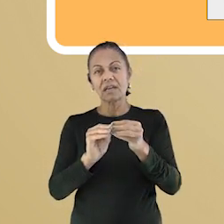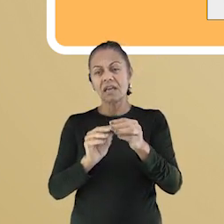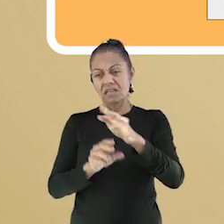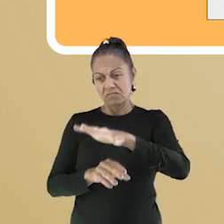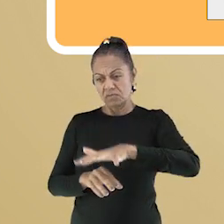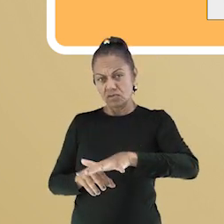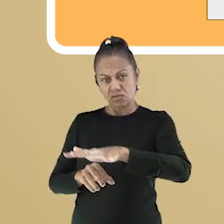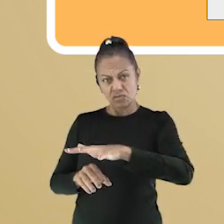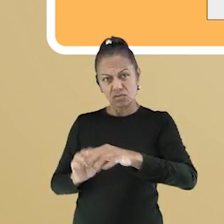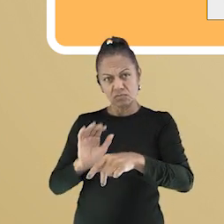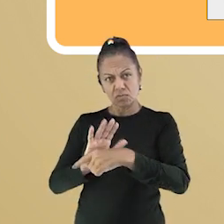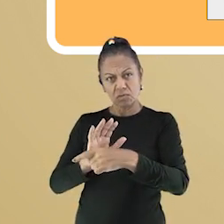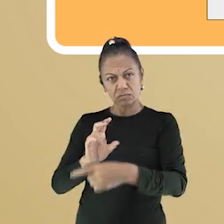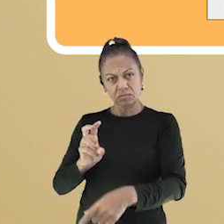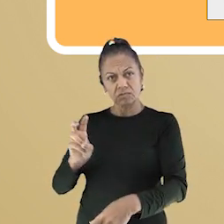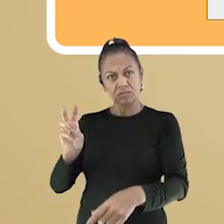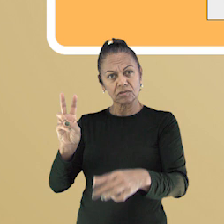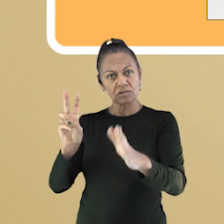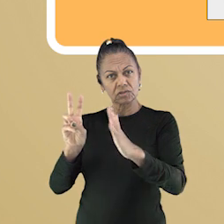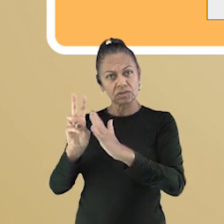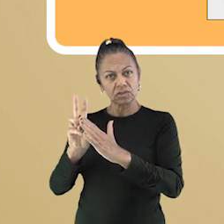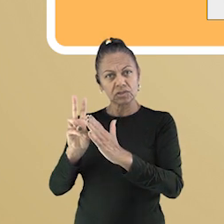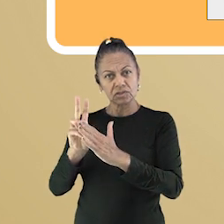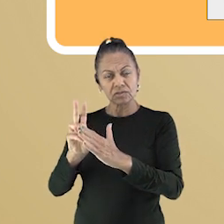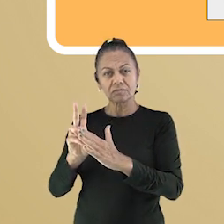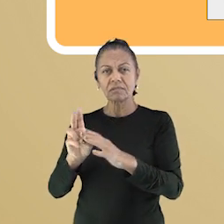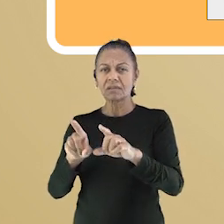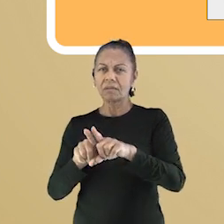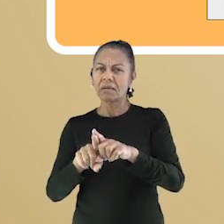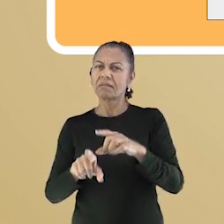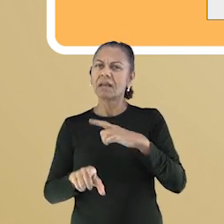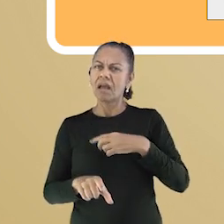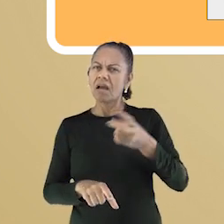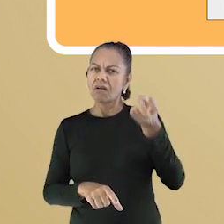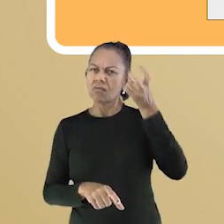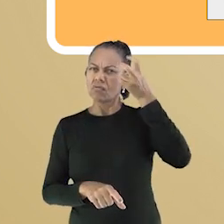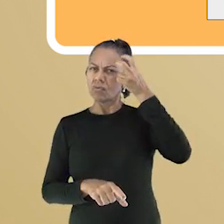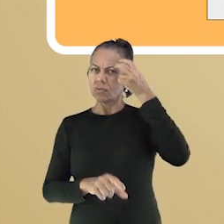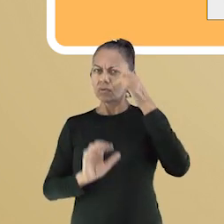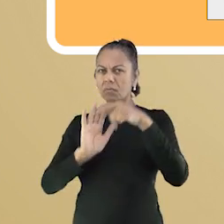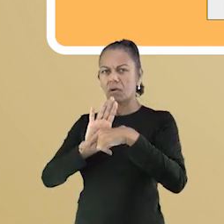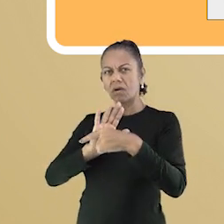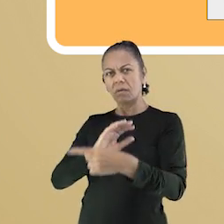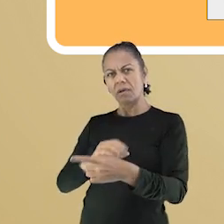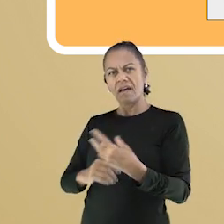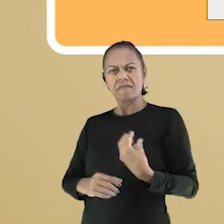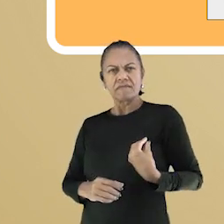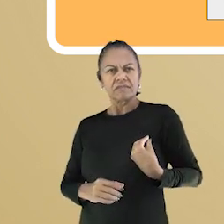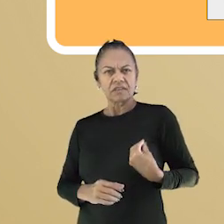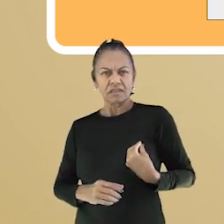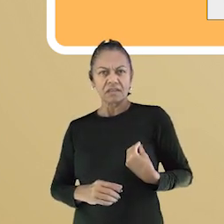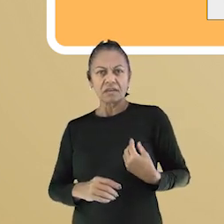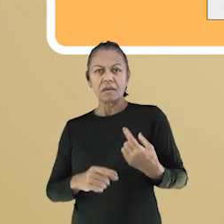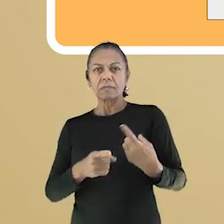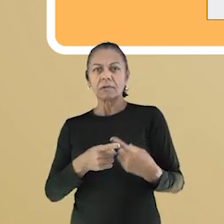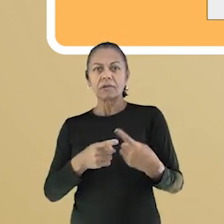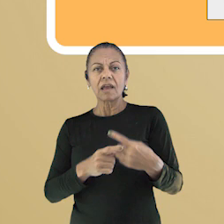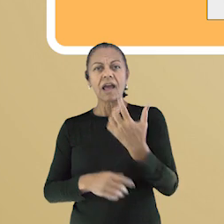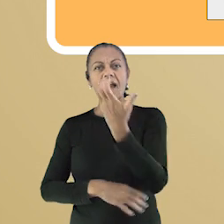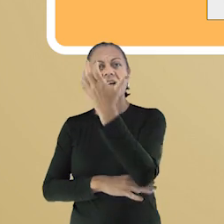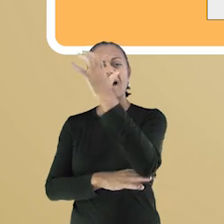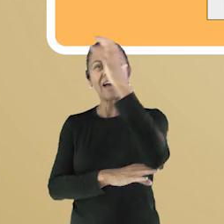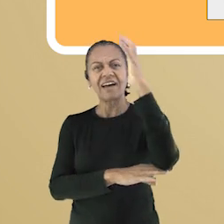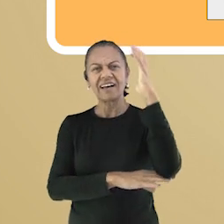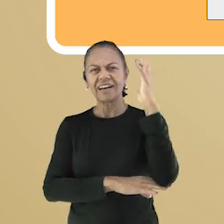além da preservação ambiental, se trata também de valores culturais e sua sobrevivência, uma vez que é da mata que vem o